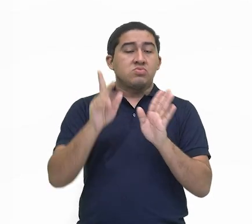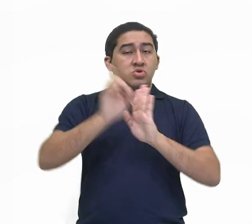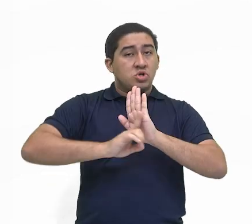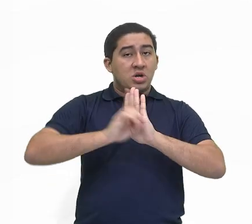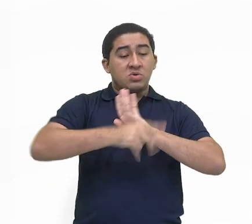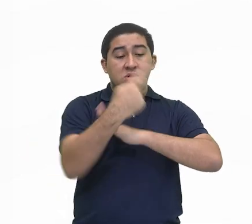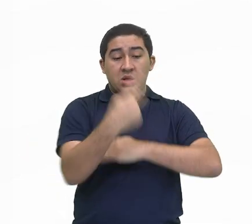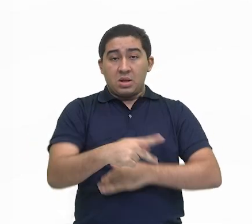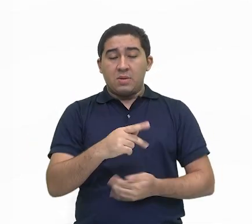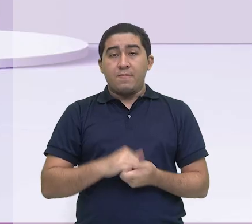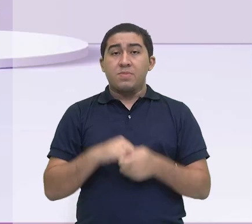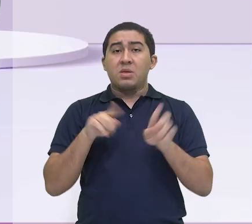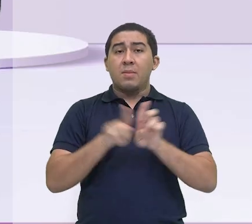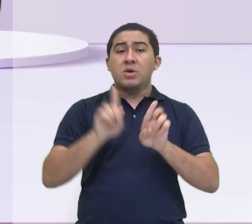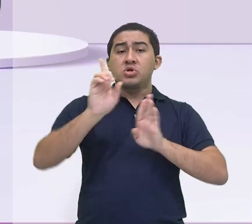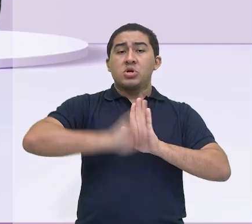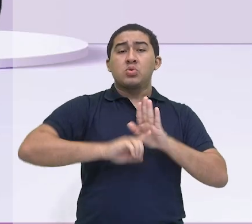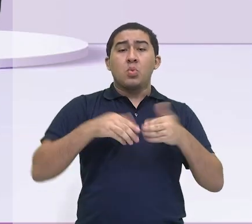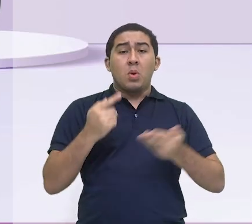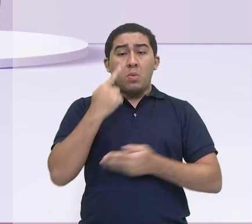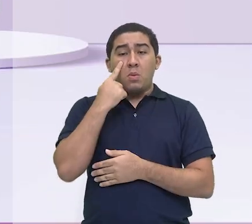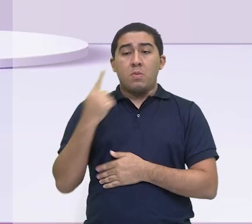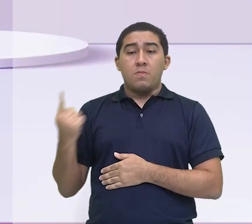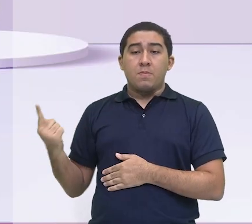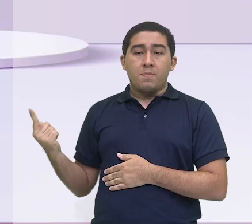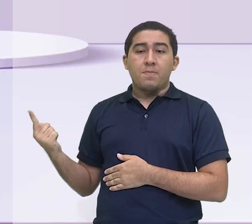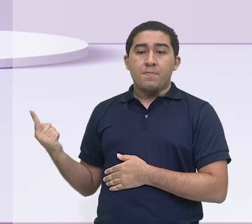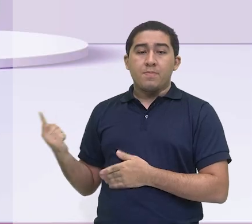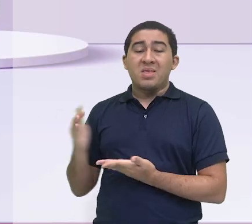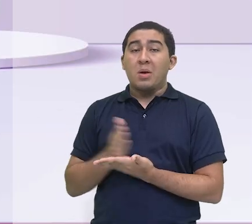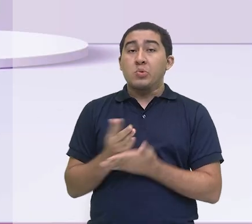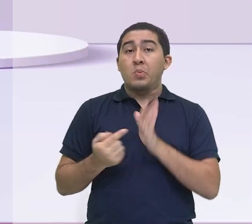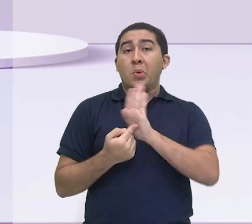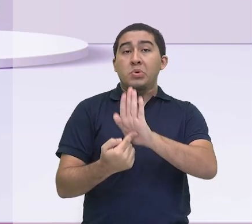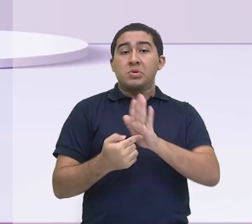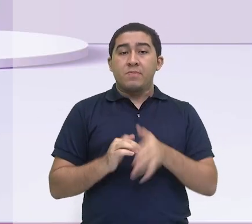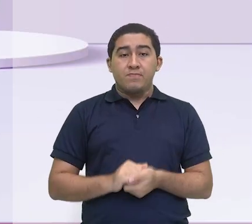E quais são esses direitos? Aqui a gente vai apresentar alguns para vocês.